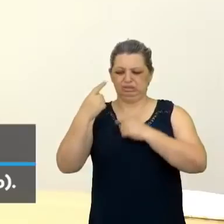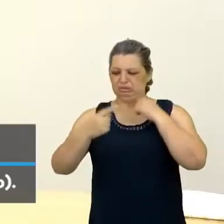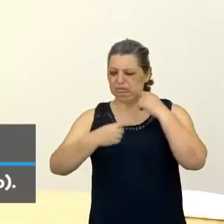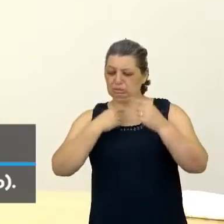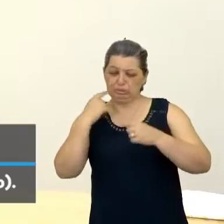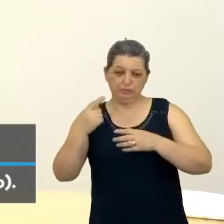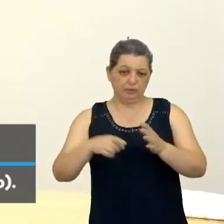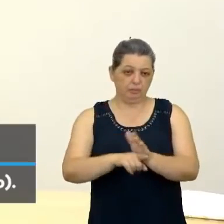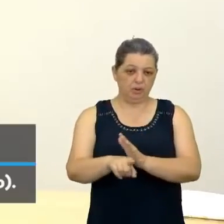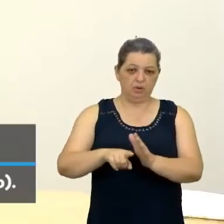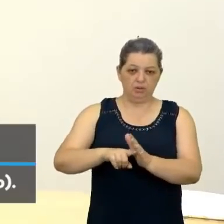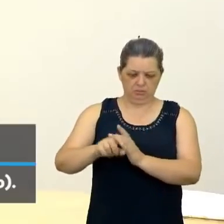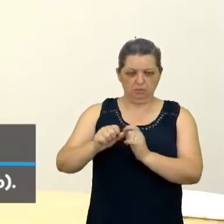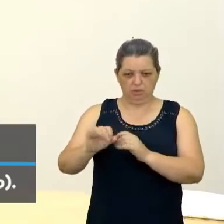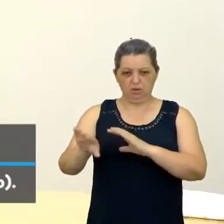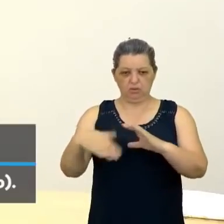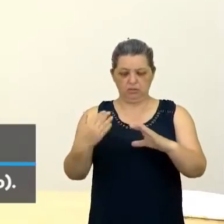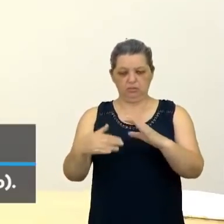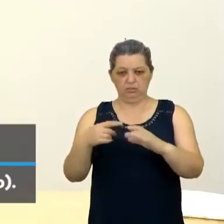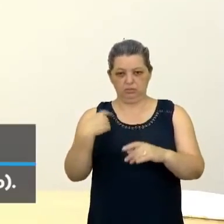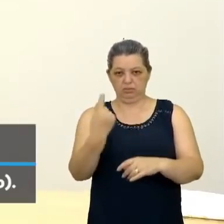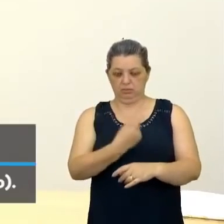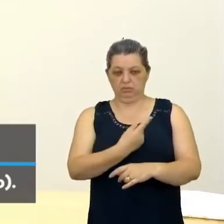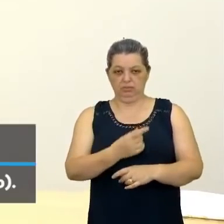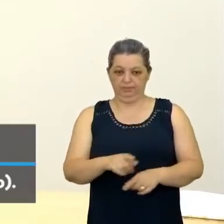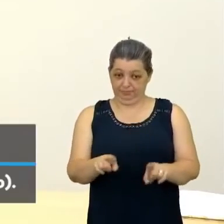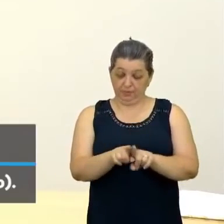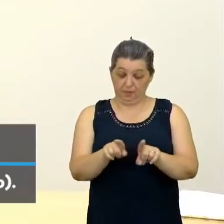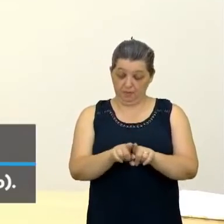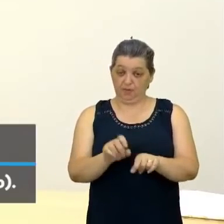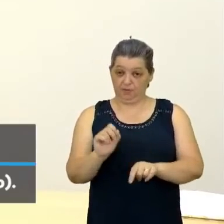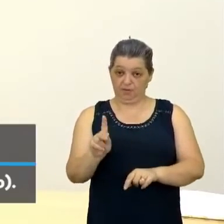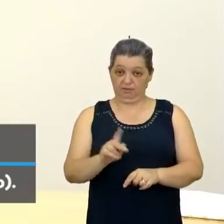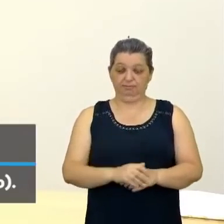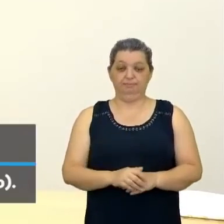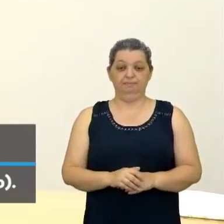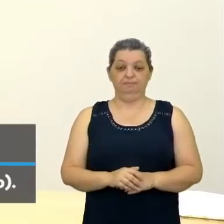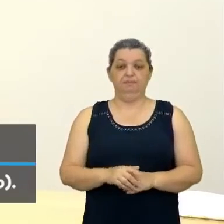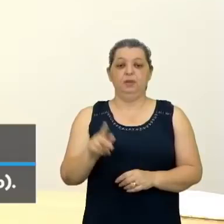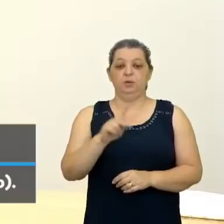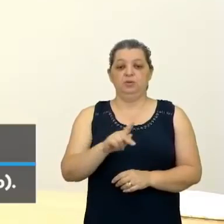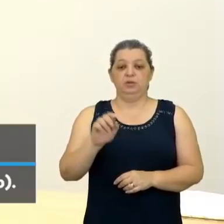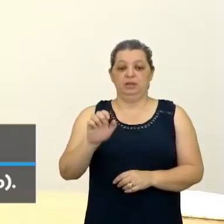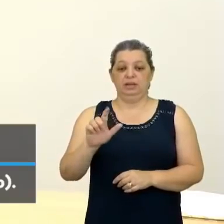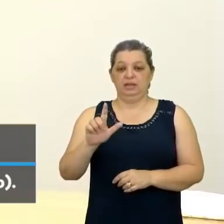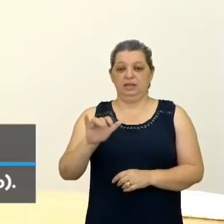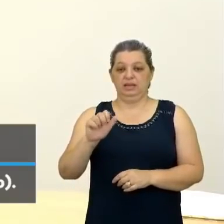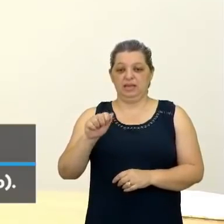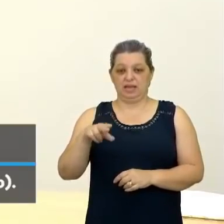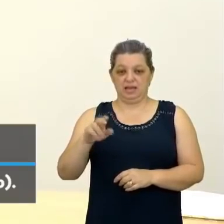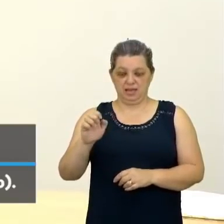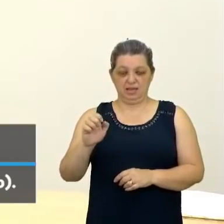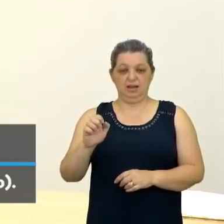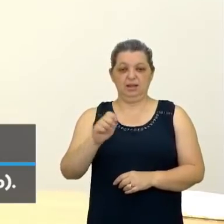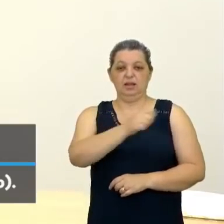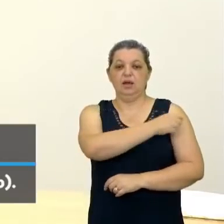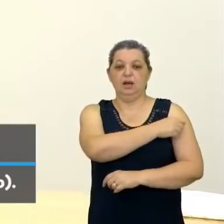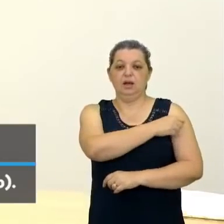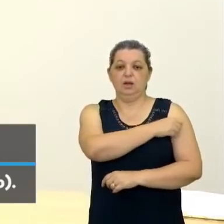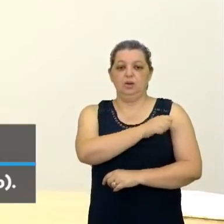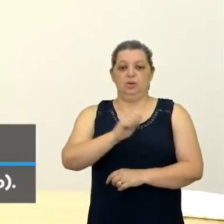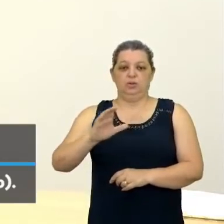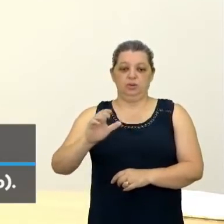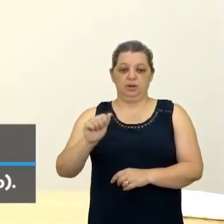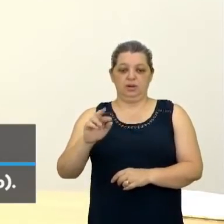lado. Mônica, manda umas perguntinhas pra gente aqui também, tá bom? A professora Eliane tá lá com o aluno Carlos, lá da